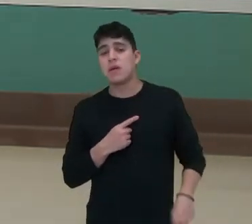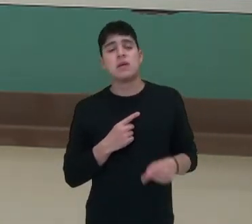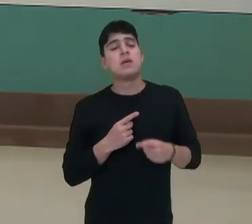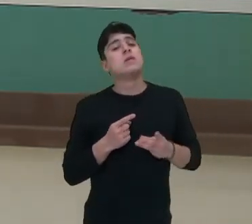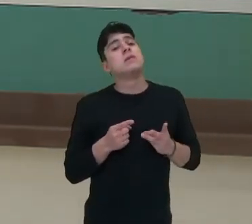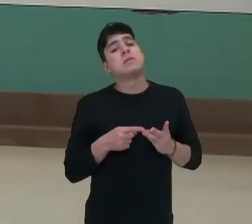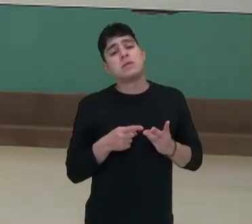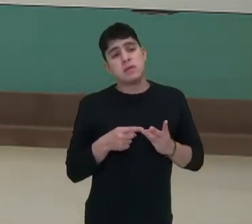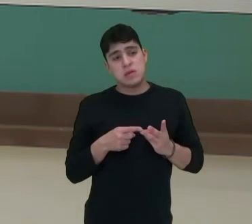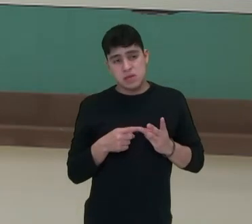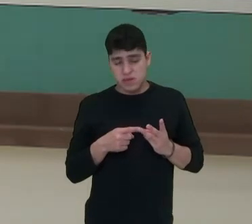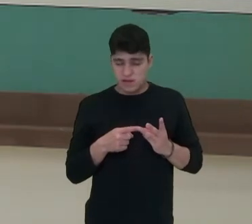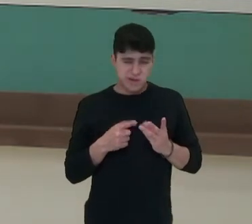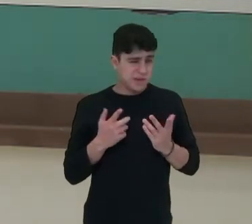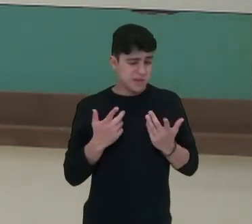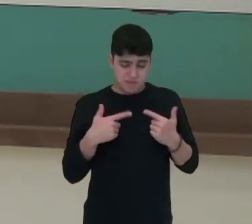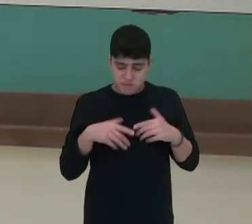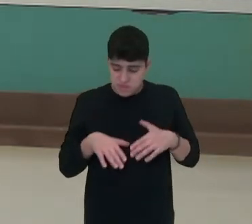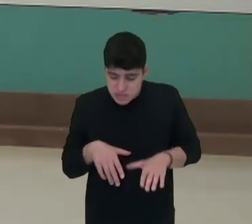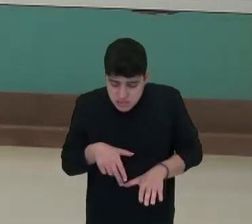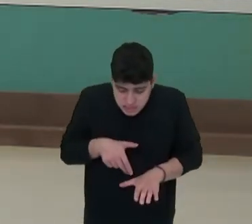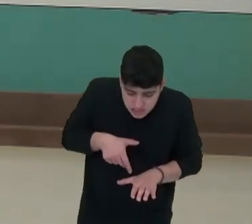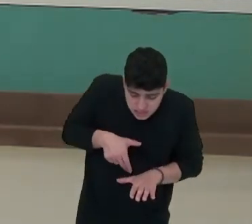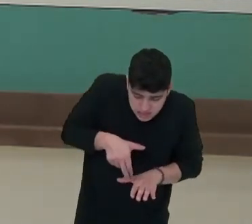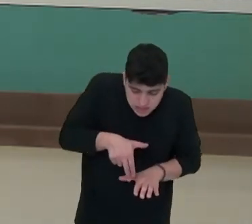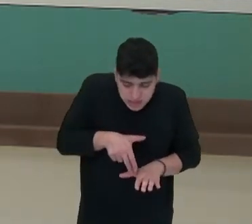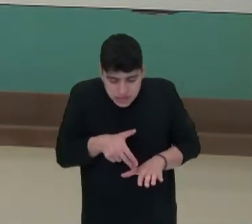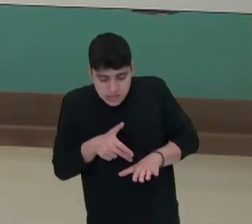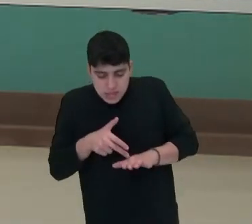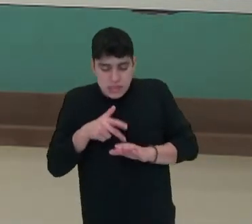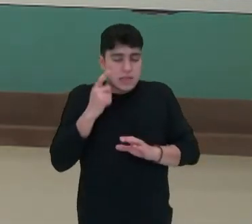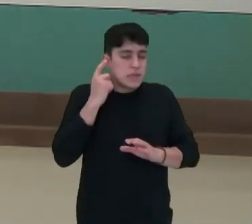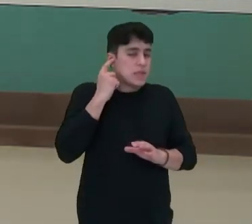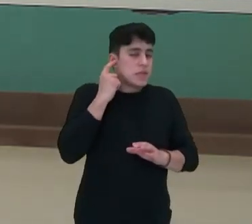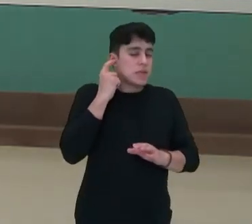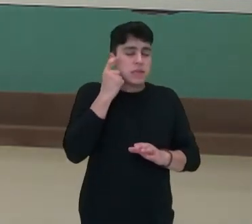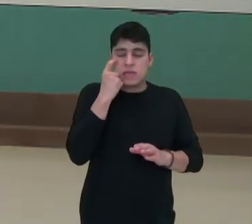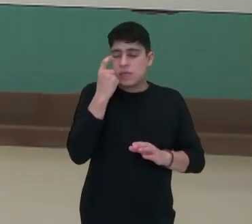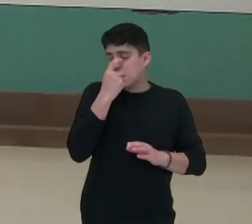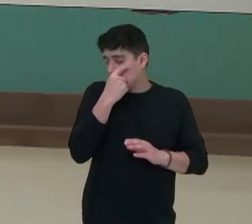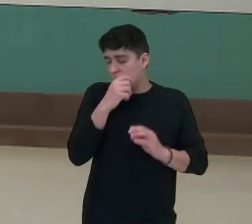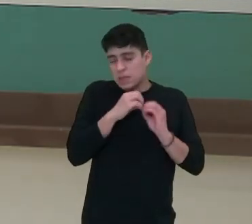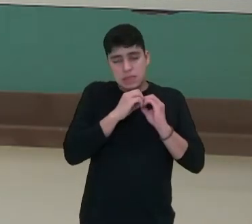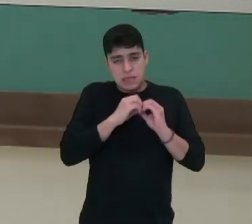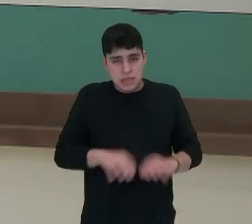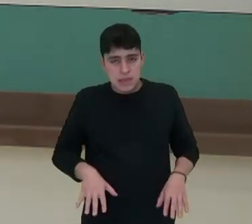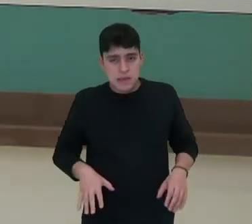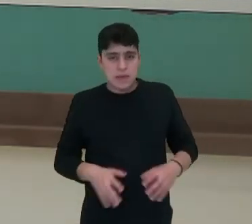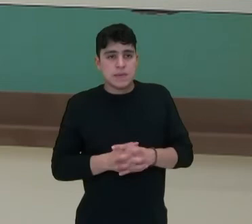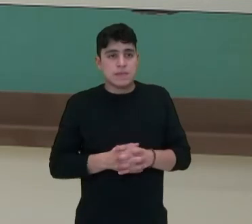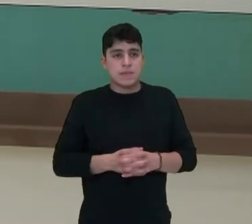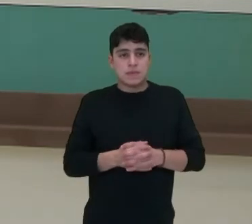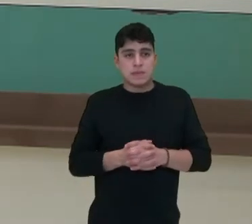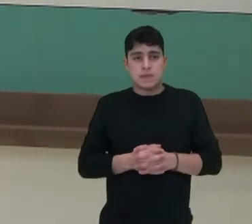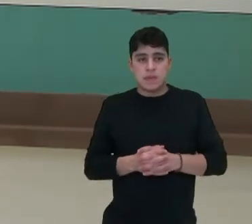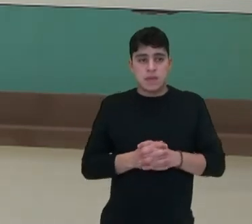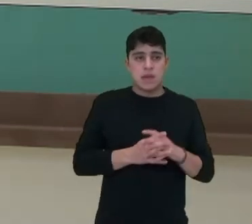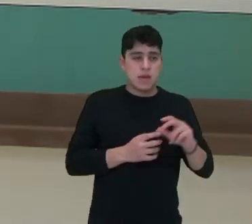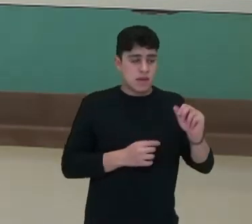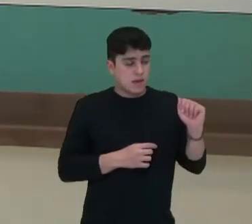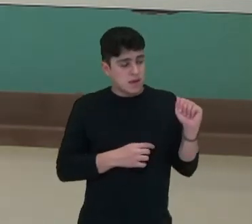o deslocamento, a se movimentar, a visão, a audição, entre outras situações. Já o